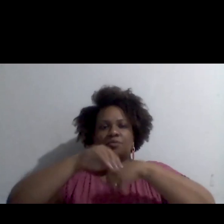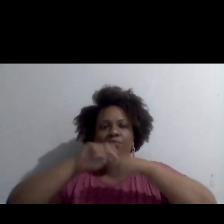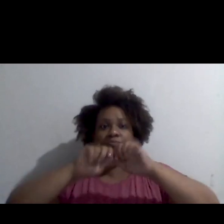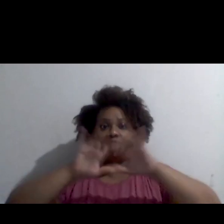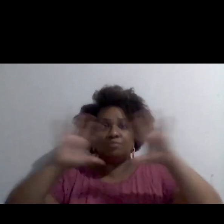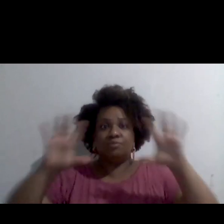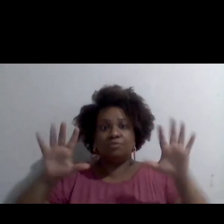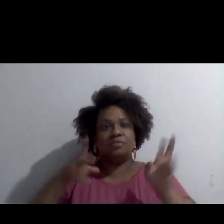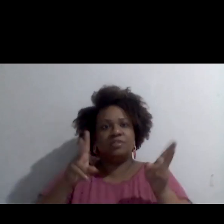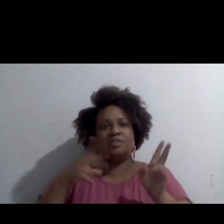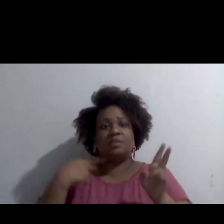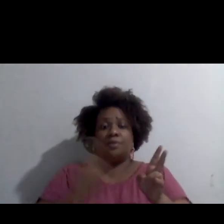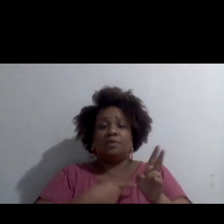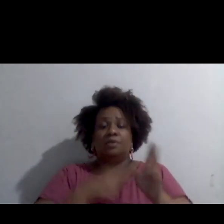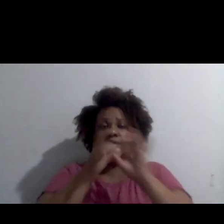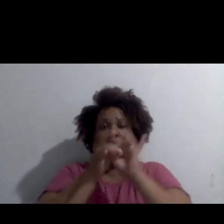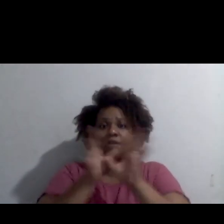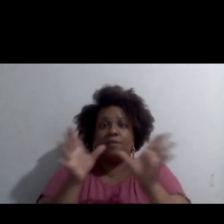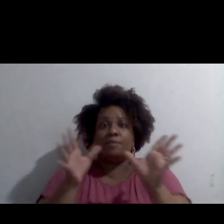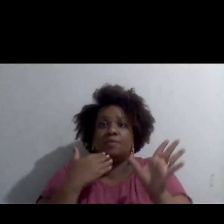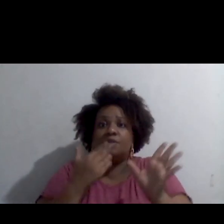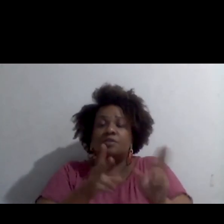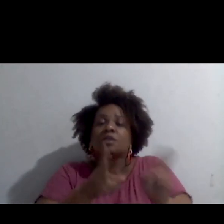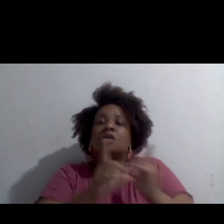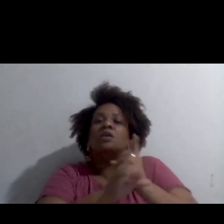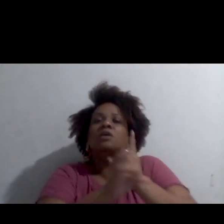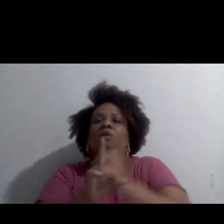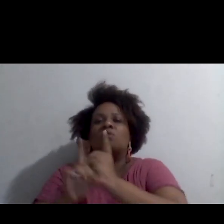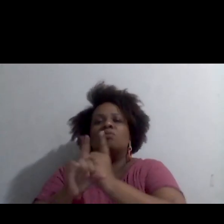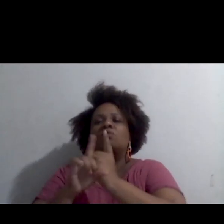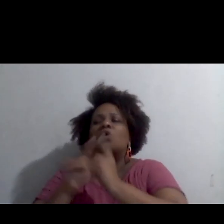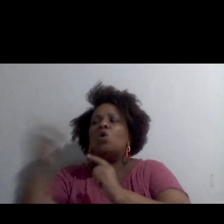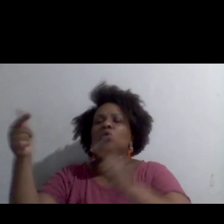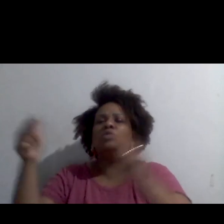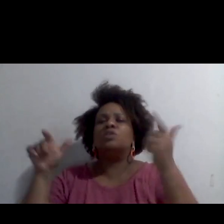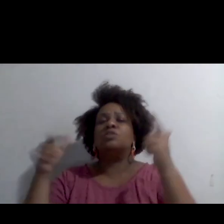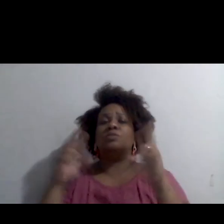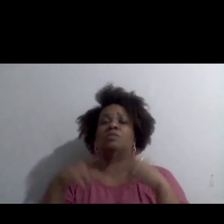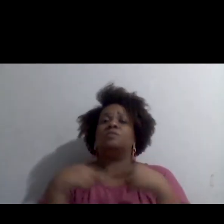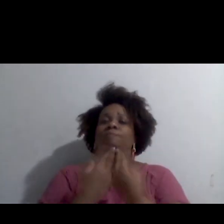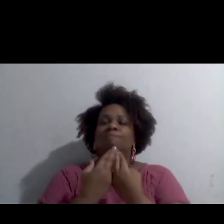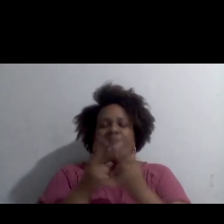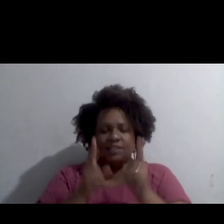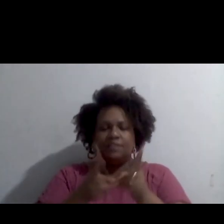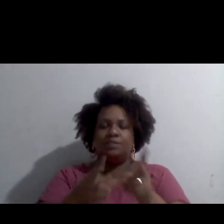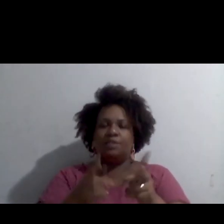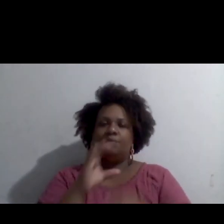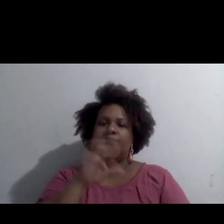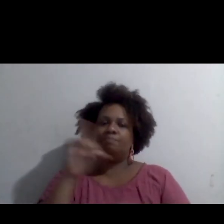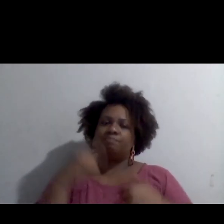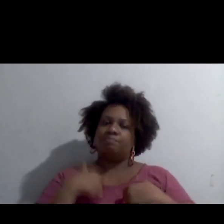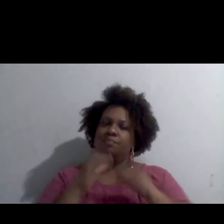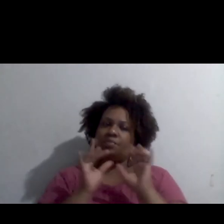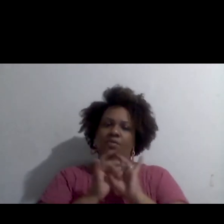portas abertas para os encontros de atualização, para as reuniões outras, pautem sempre essa coordenação, estarei disponível.